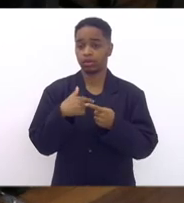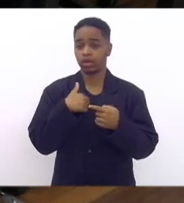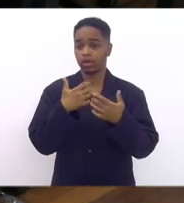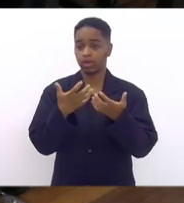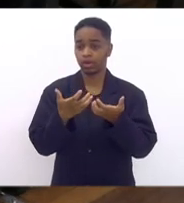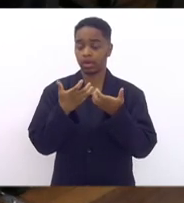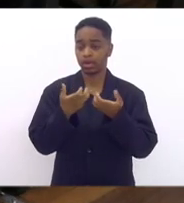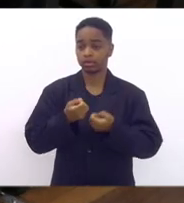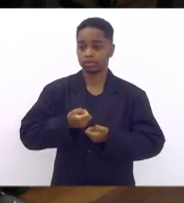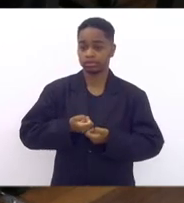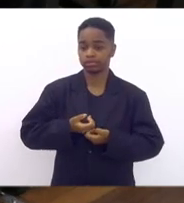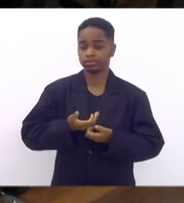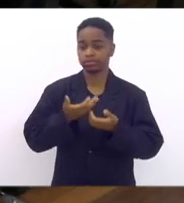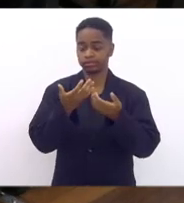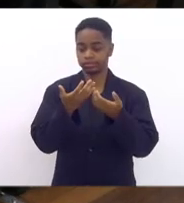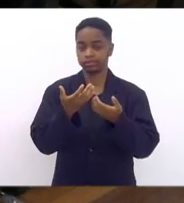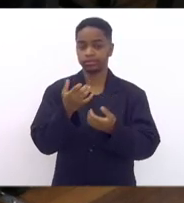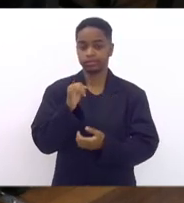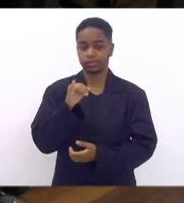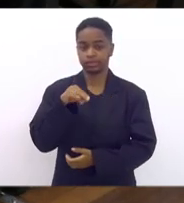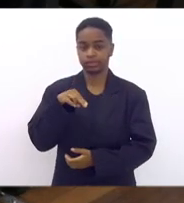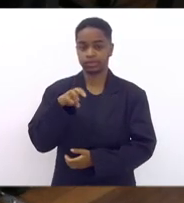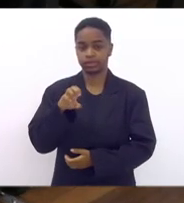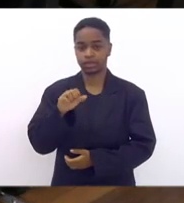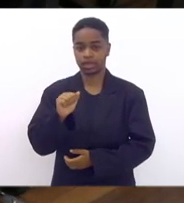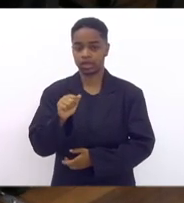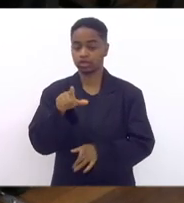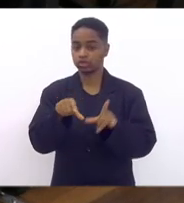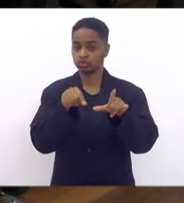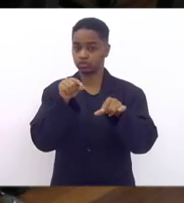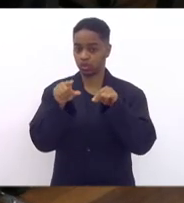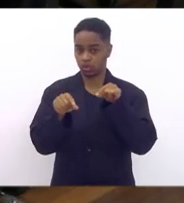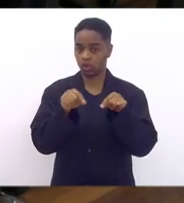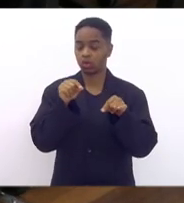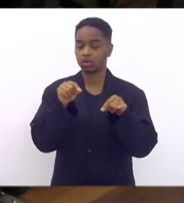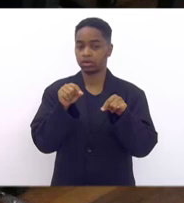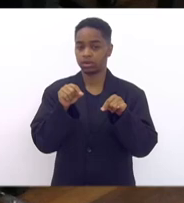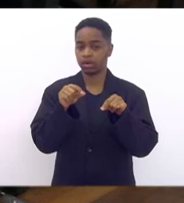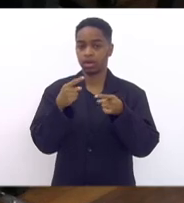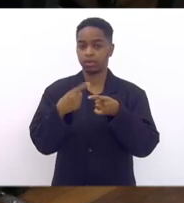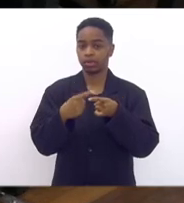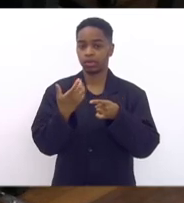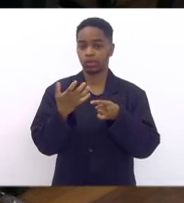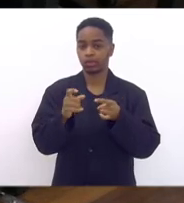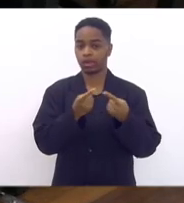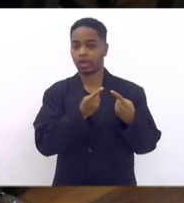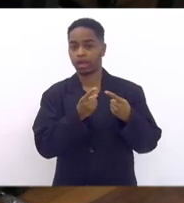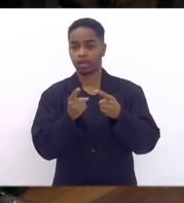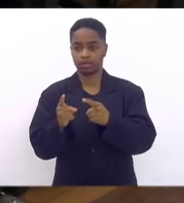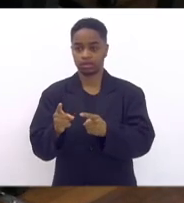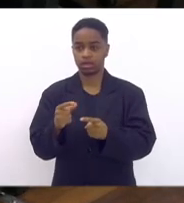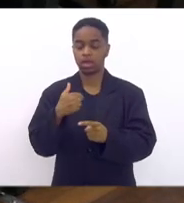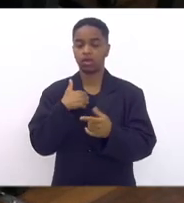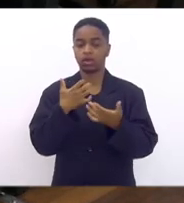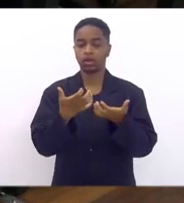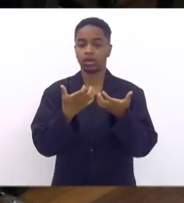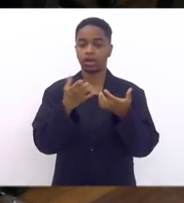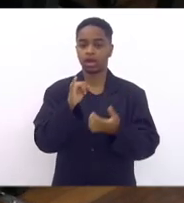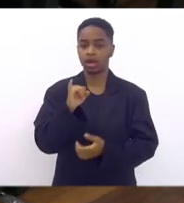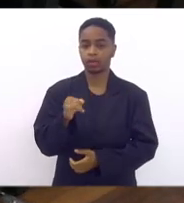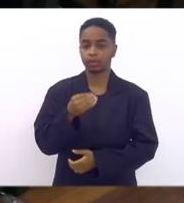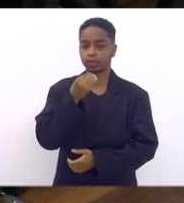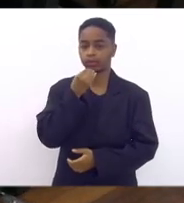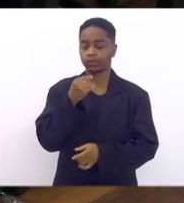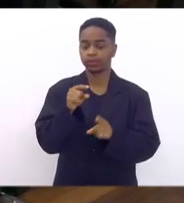desabafo de que o Inea tem sido seletivo em não atacar os grandes poluidores eu só queria aproveitar de